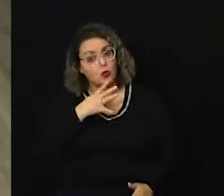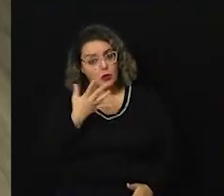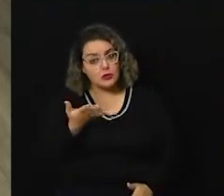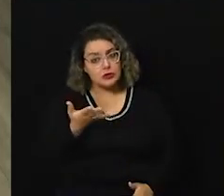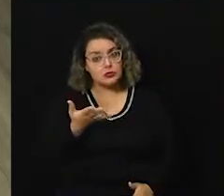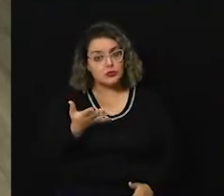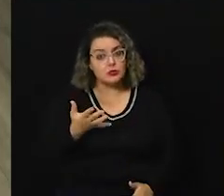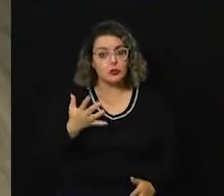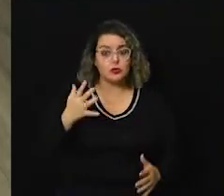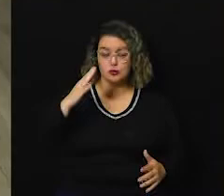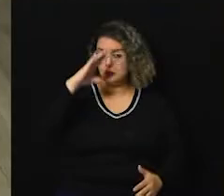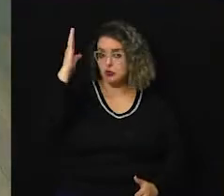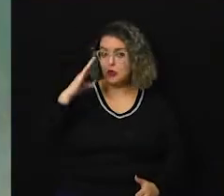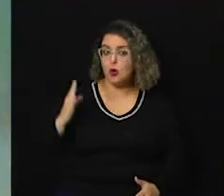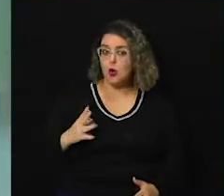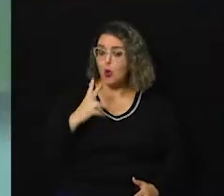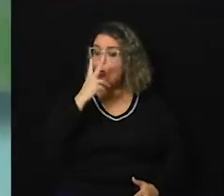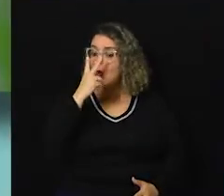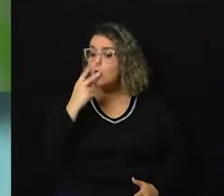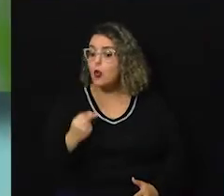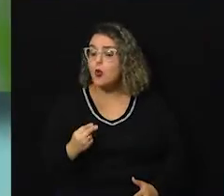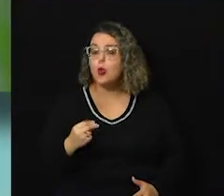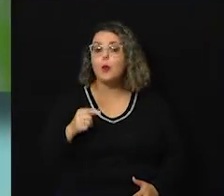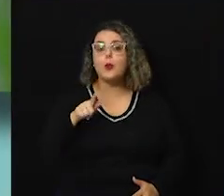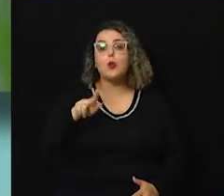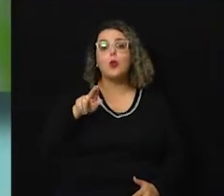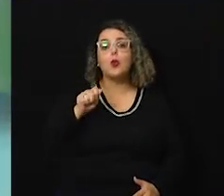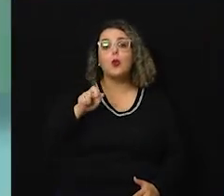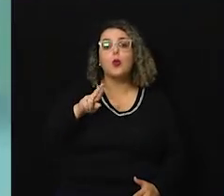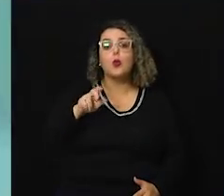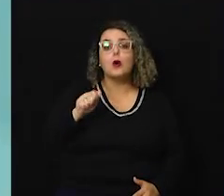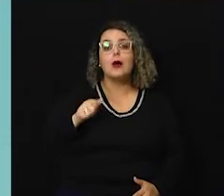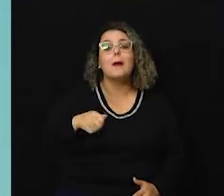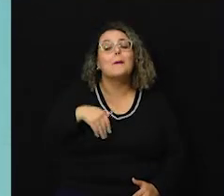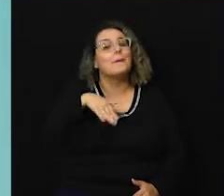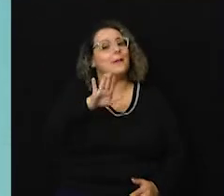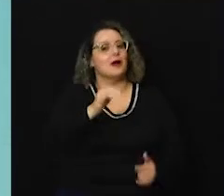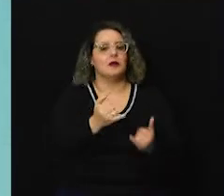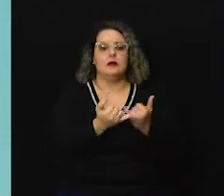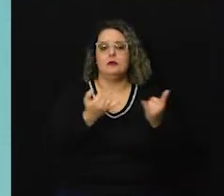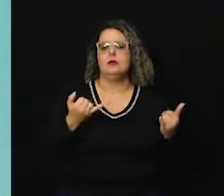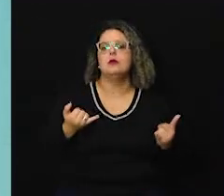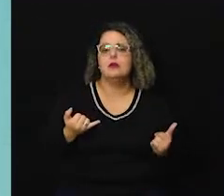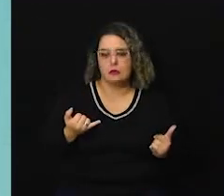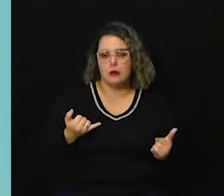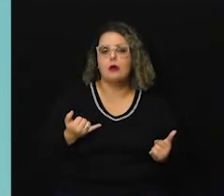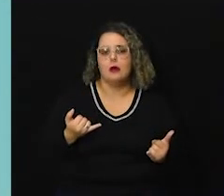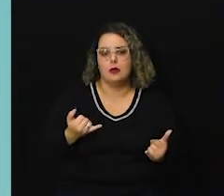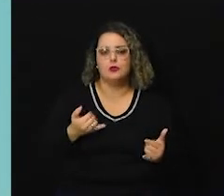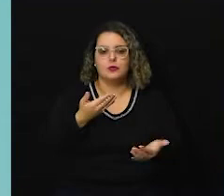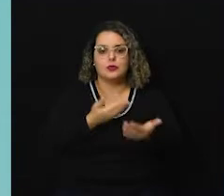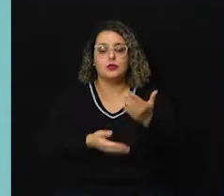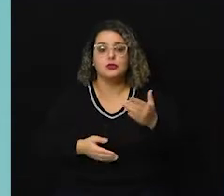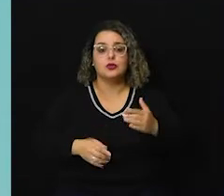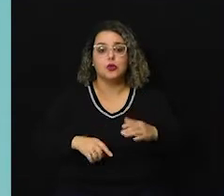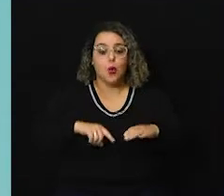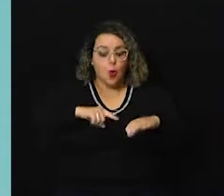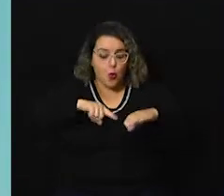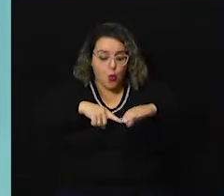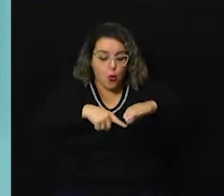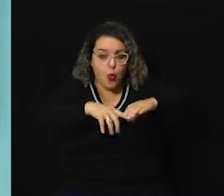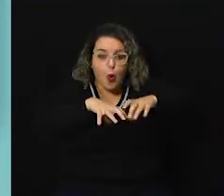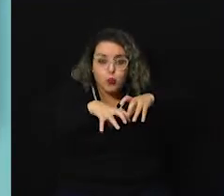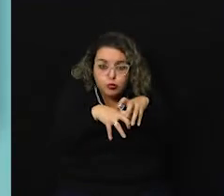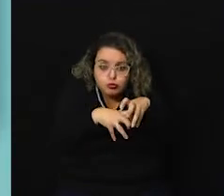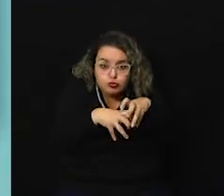né pelos brasileiros como o lobo-guará que teve mais da metade de seu habitar perdido e o tatu-bola inclusive